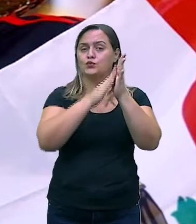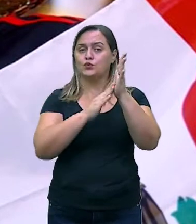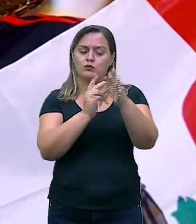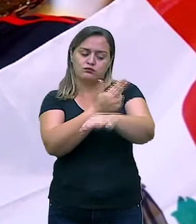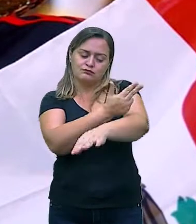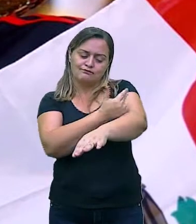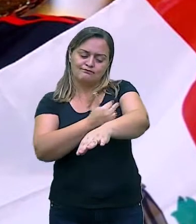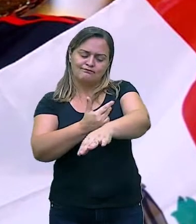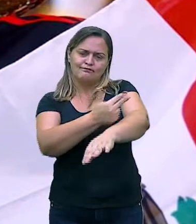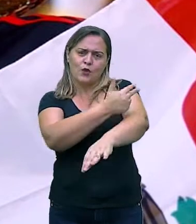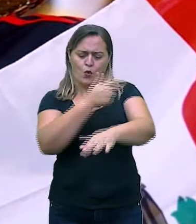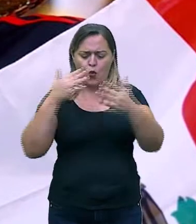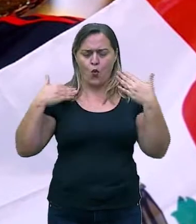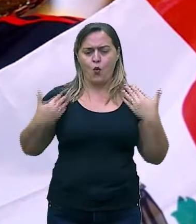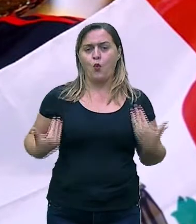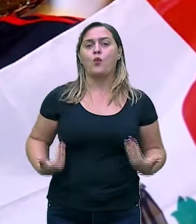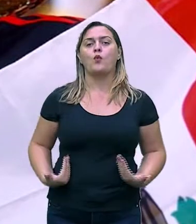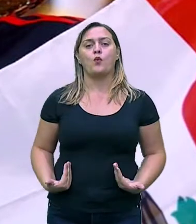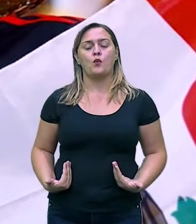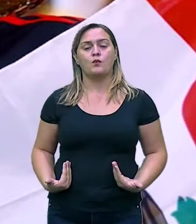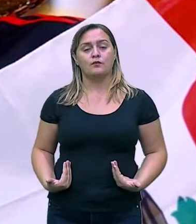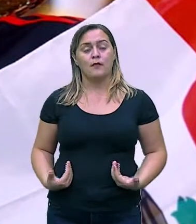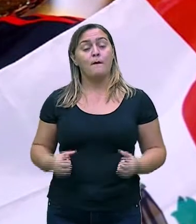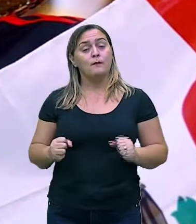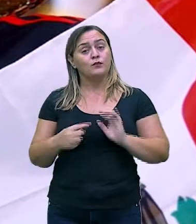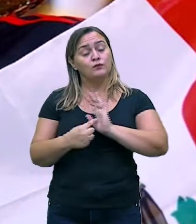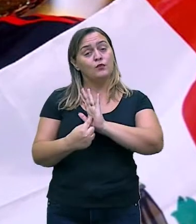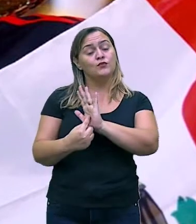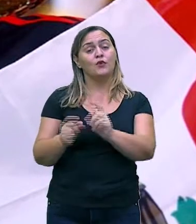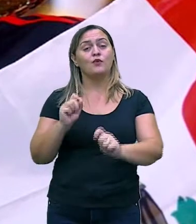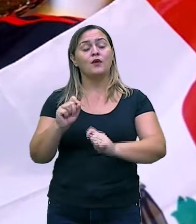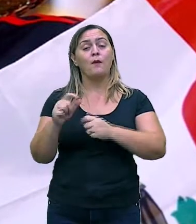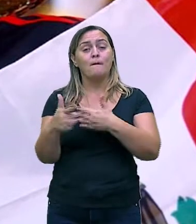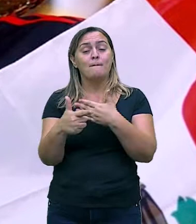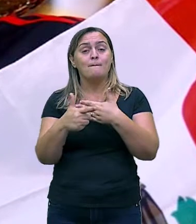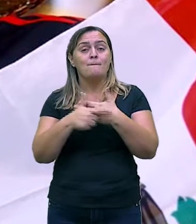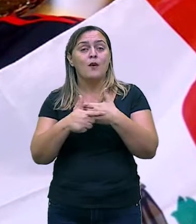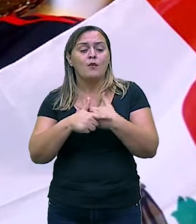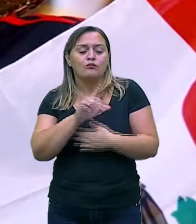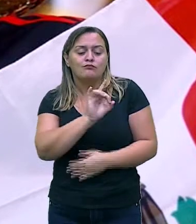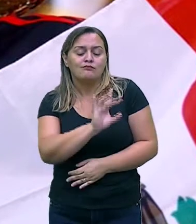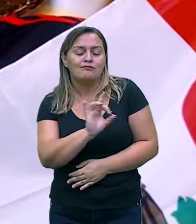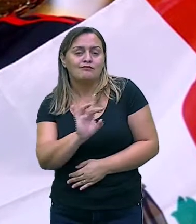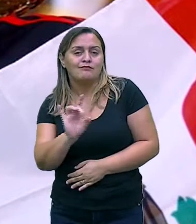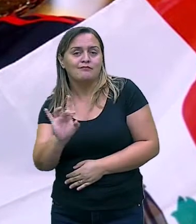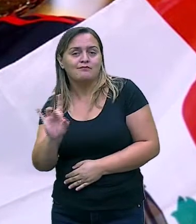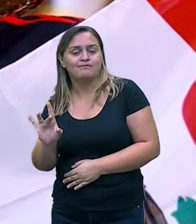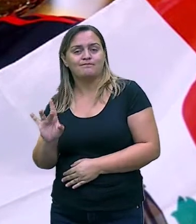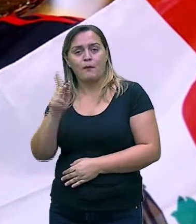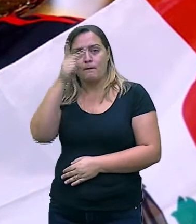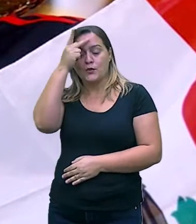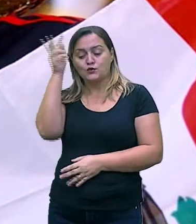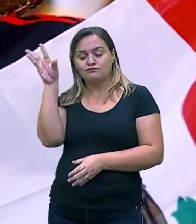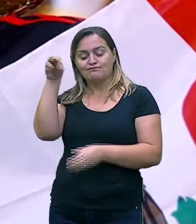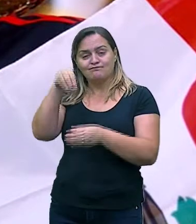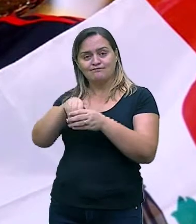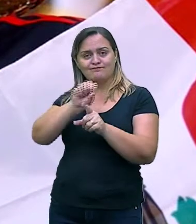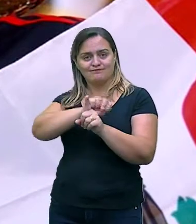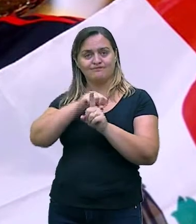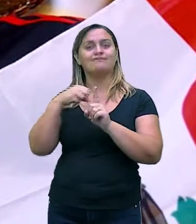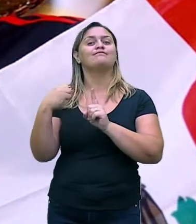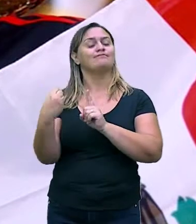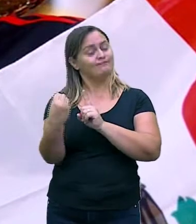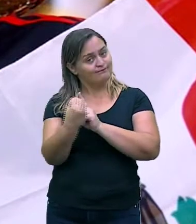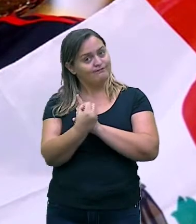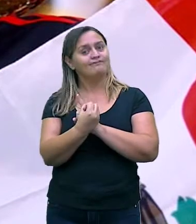tatuagens feitas no corpo podem indicar o papel de cada pessoa na sociedade. Observem